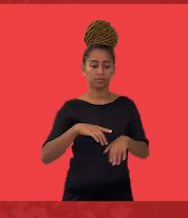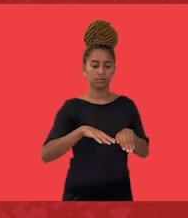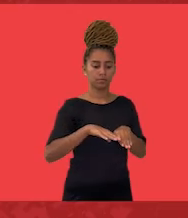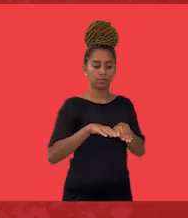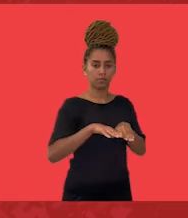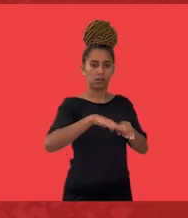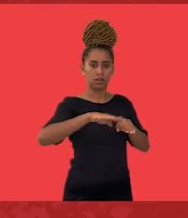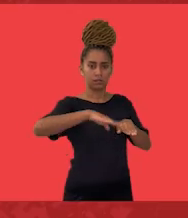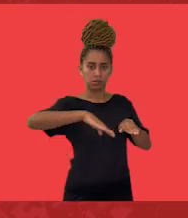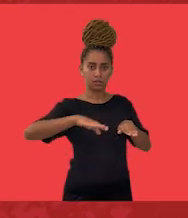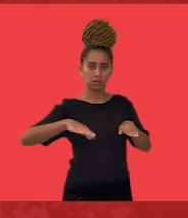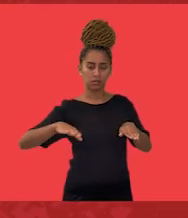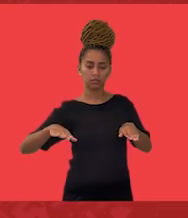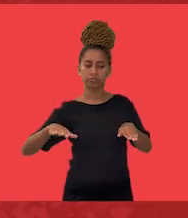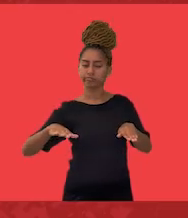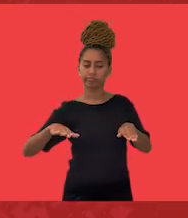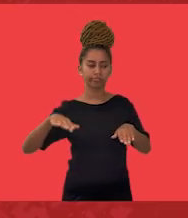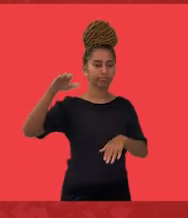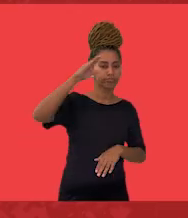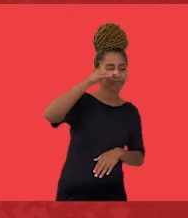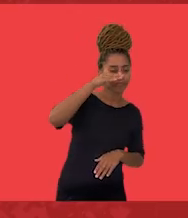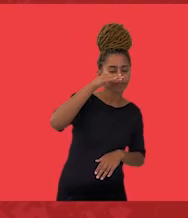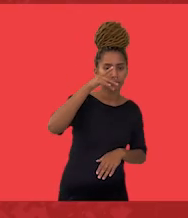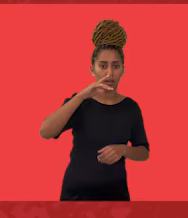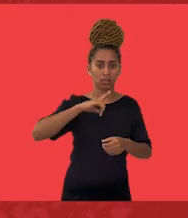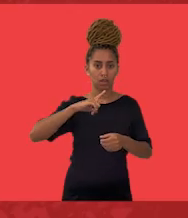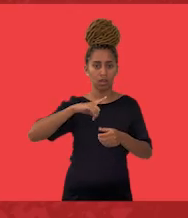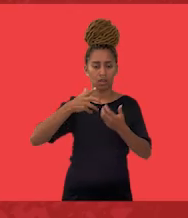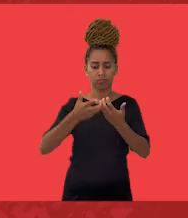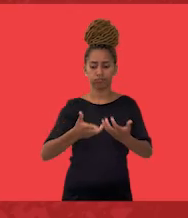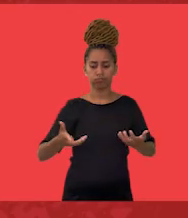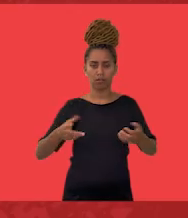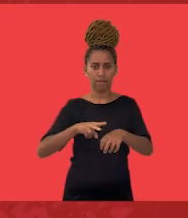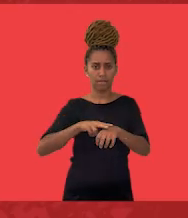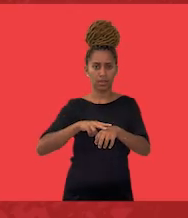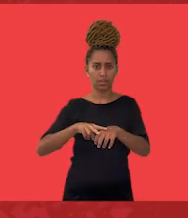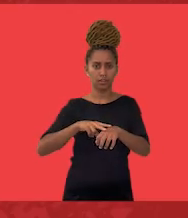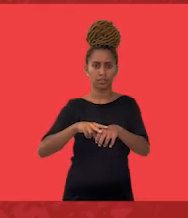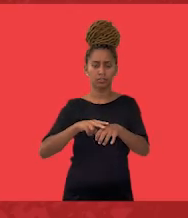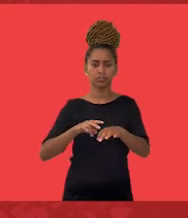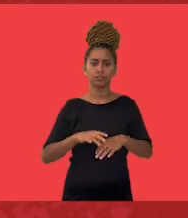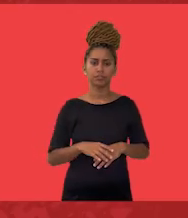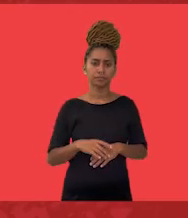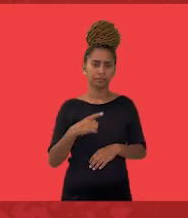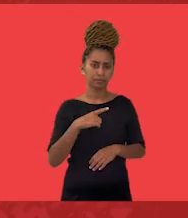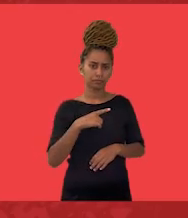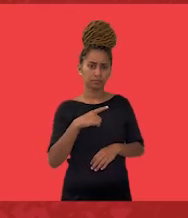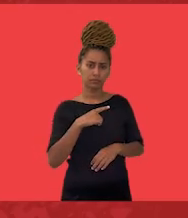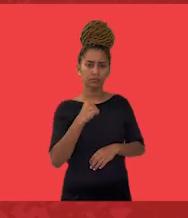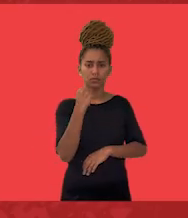incontáveis parcelas de sossego, inflação nas alturas, encargos e mais encargos de